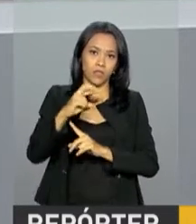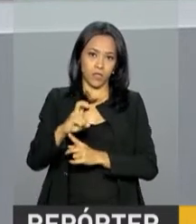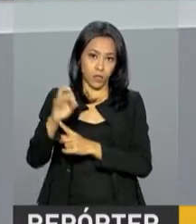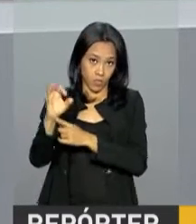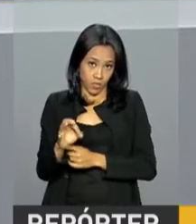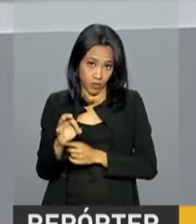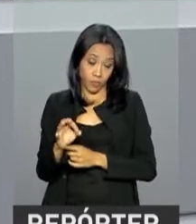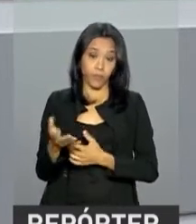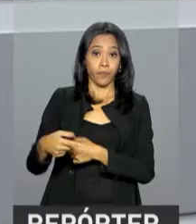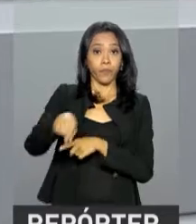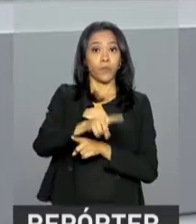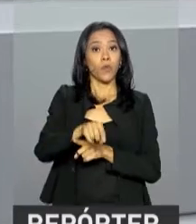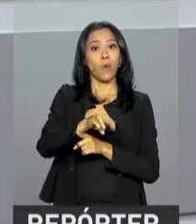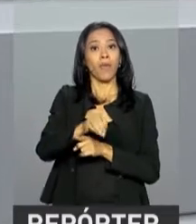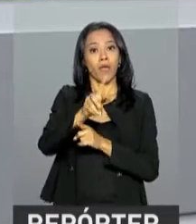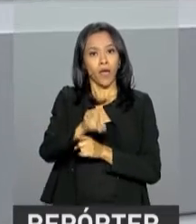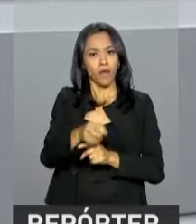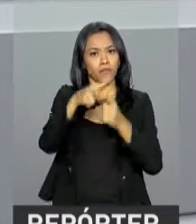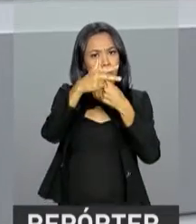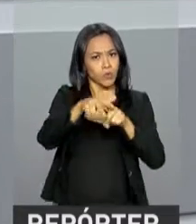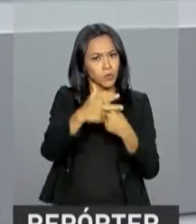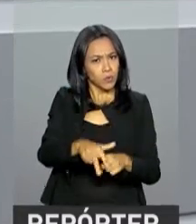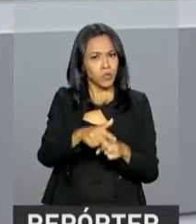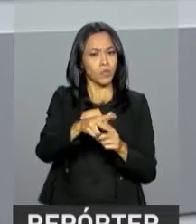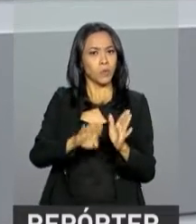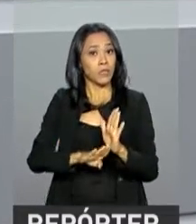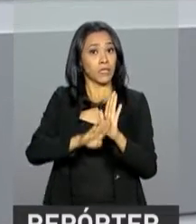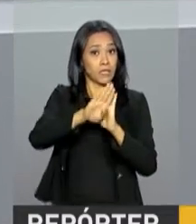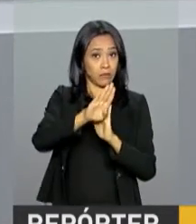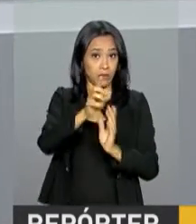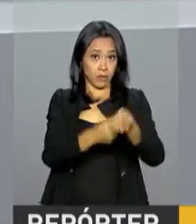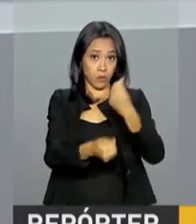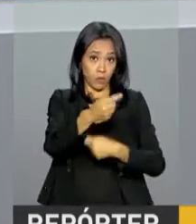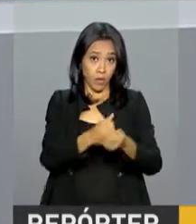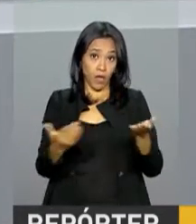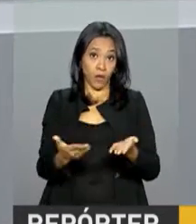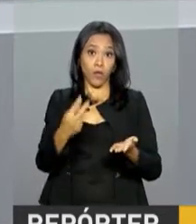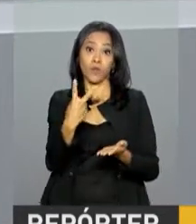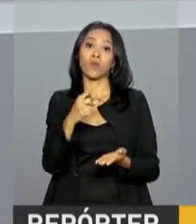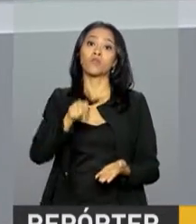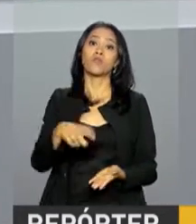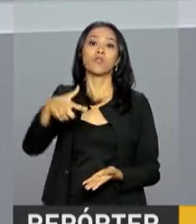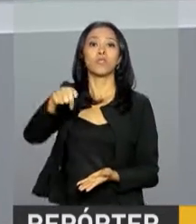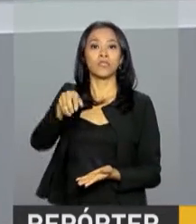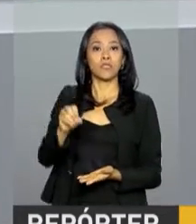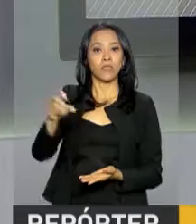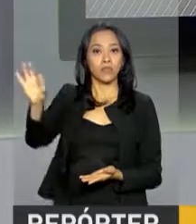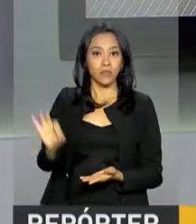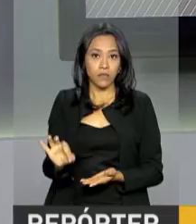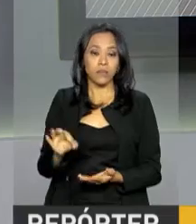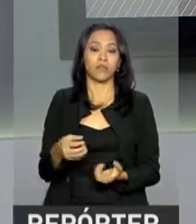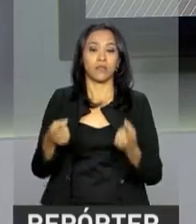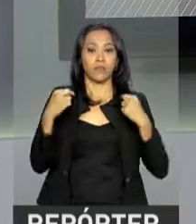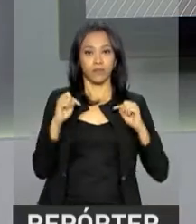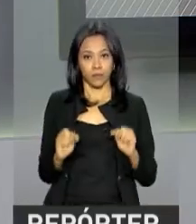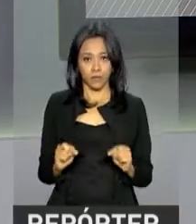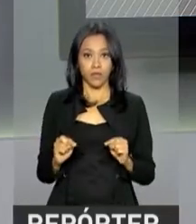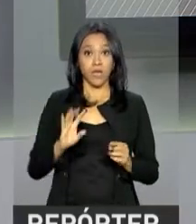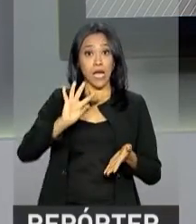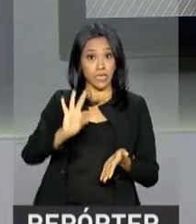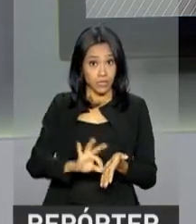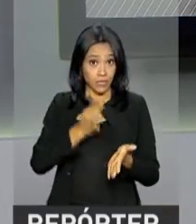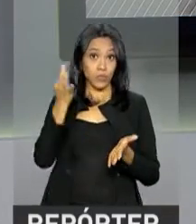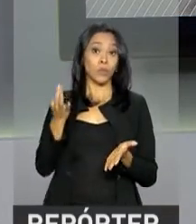mercado fez um ajuste na expectativa de crescimento da economia que passou para 2,70 por cento as